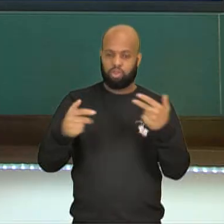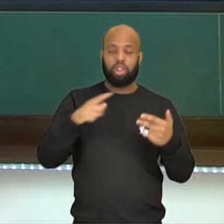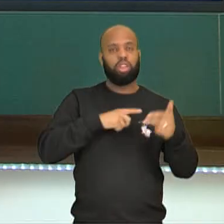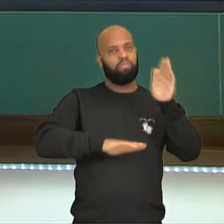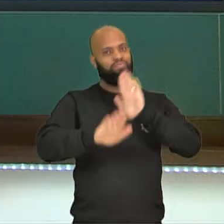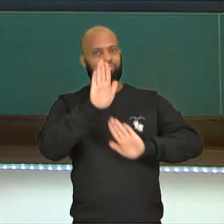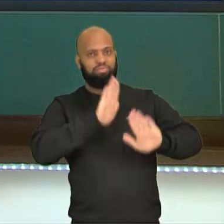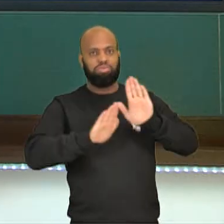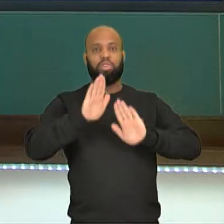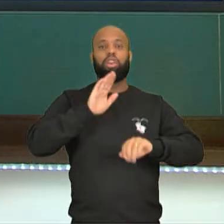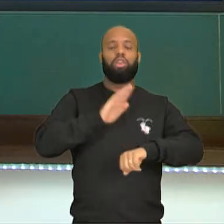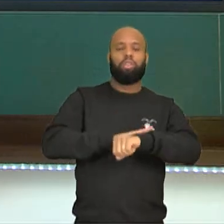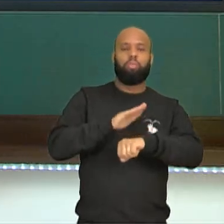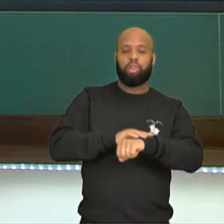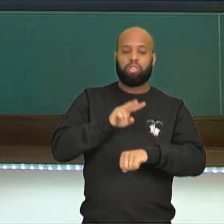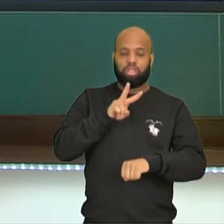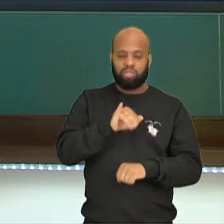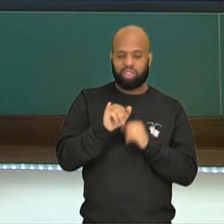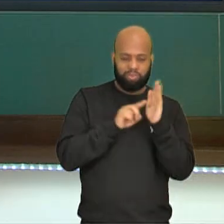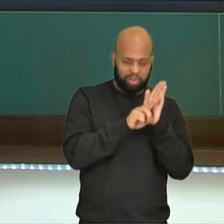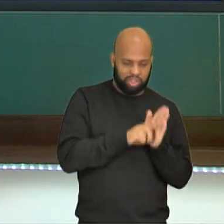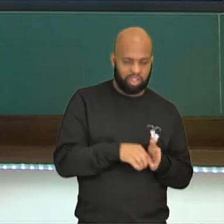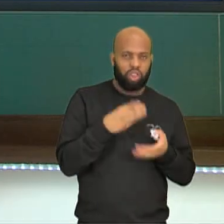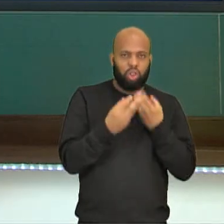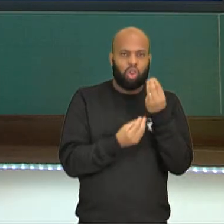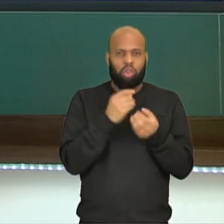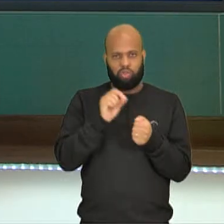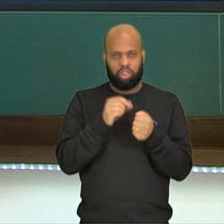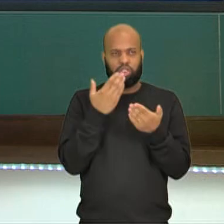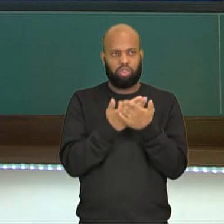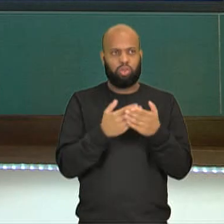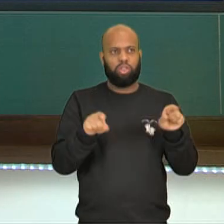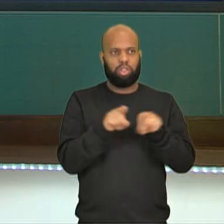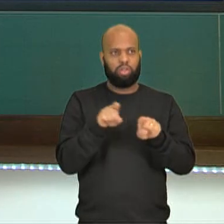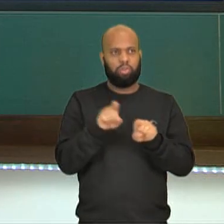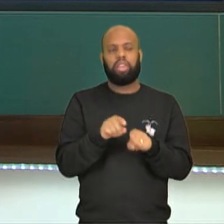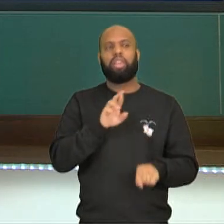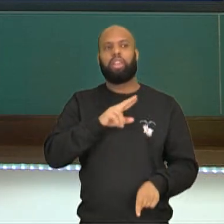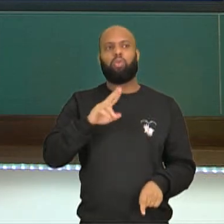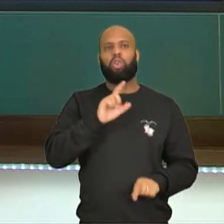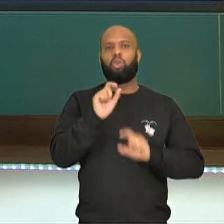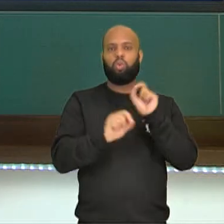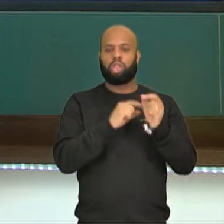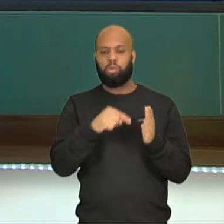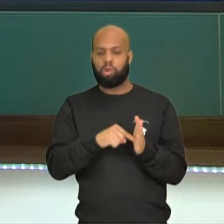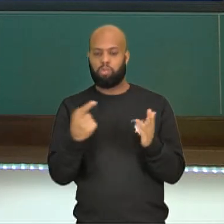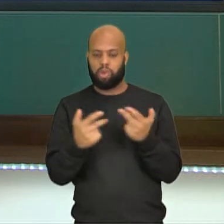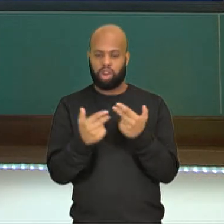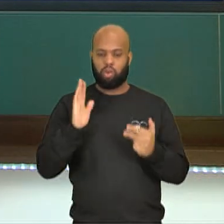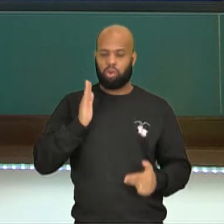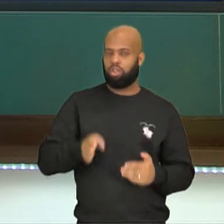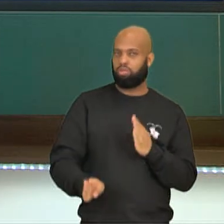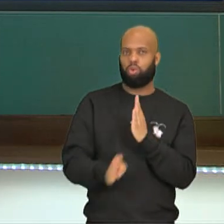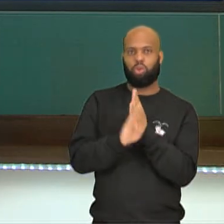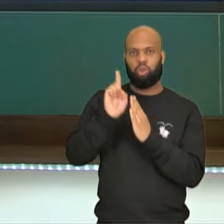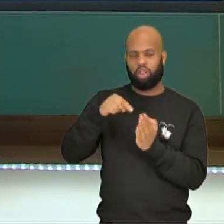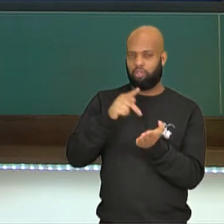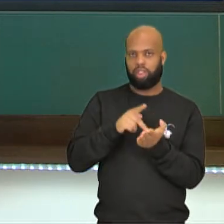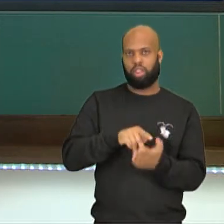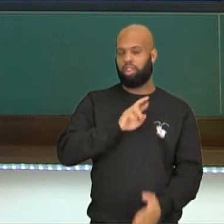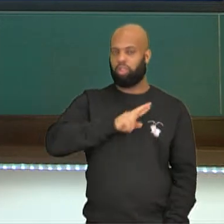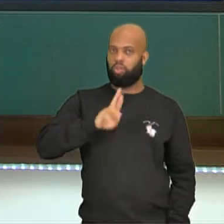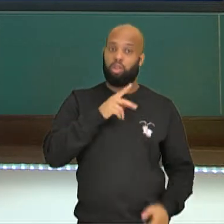muito cuidado, inclusive, como pesquisar, como fazer os seus estudos. Não vai assim tudo, primeira coisa que você encontra na internet, vai colocando como verdade,